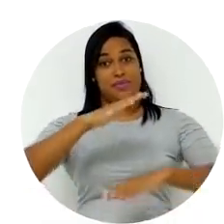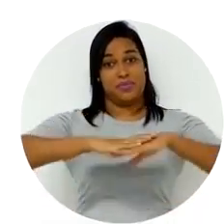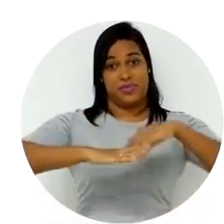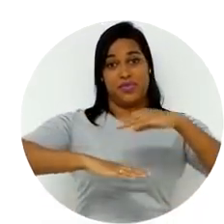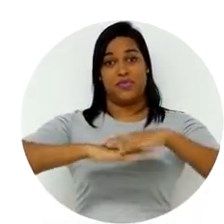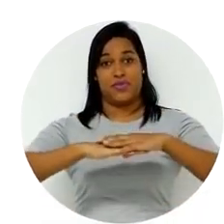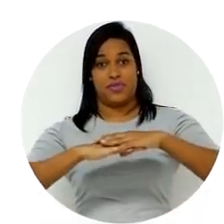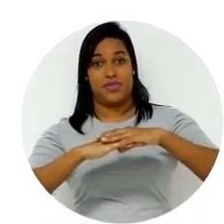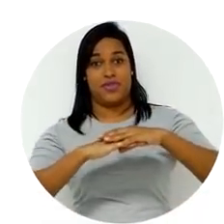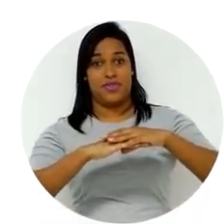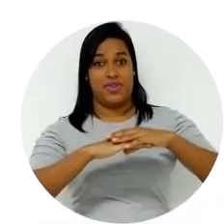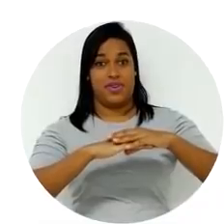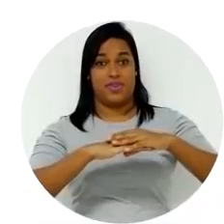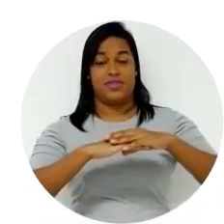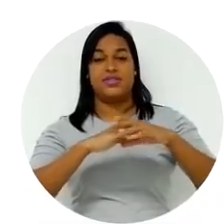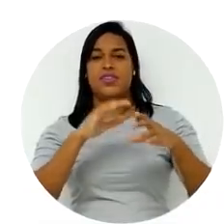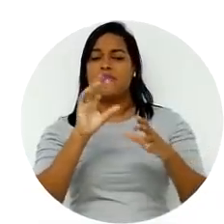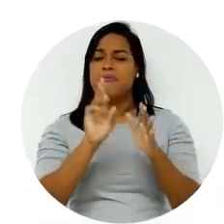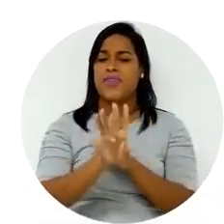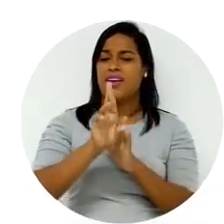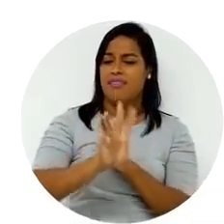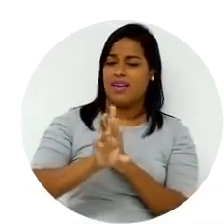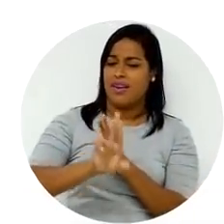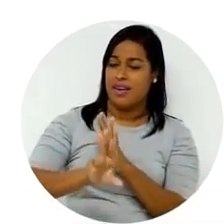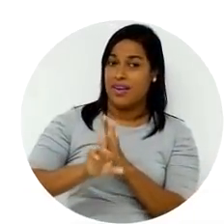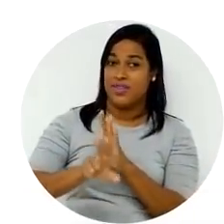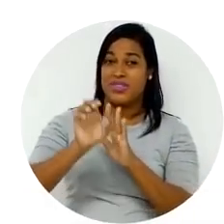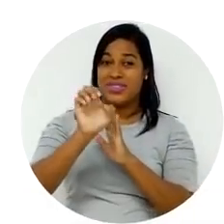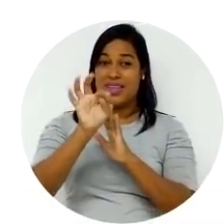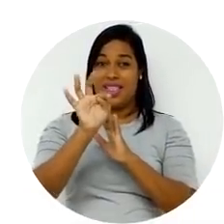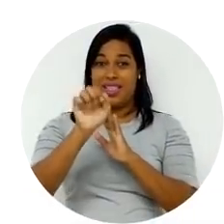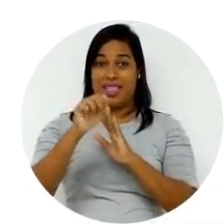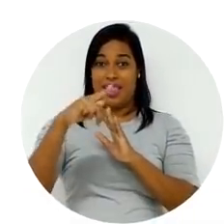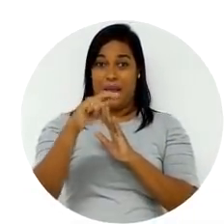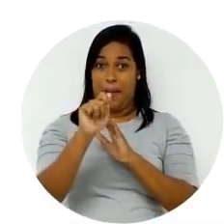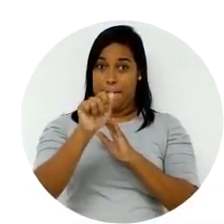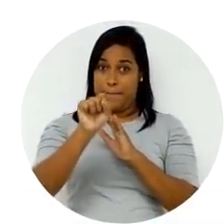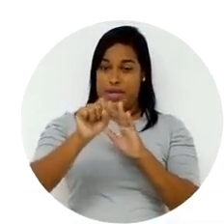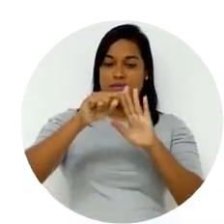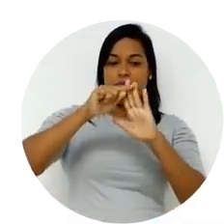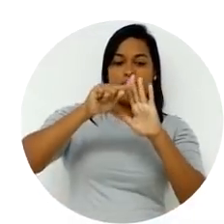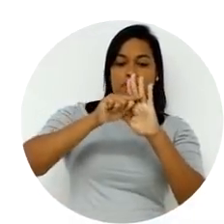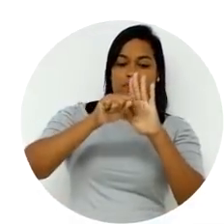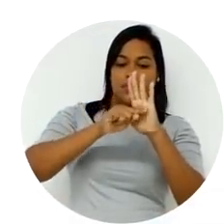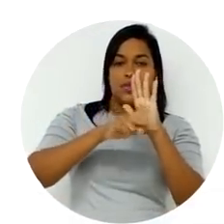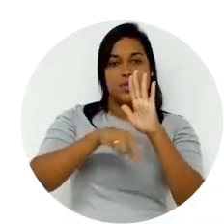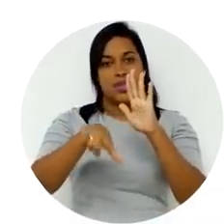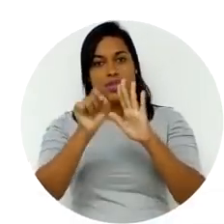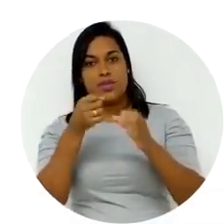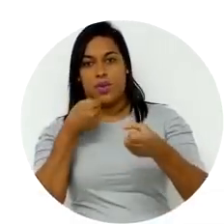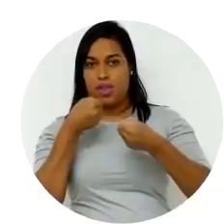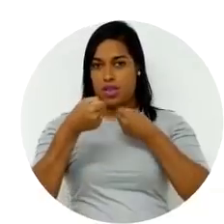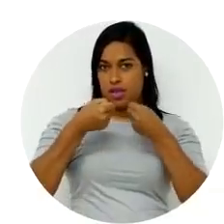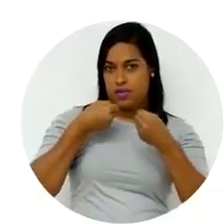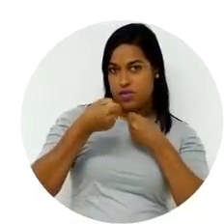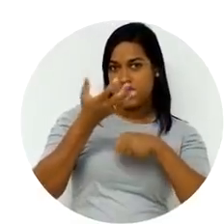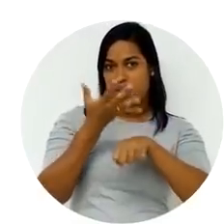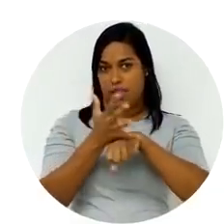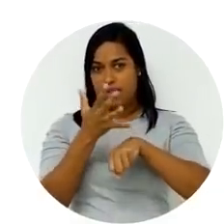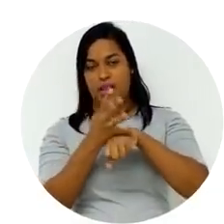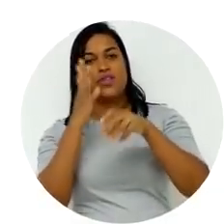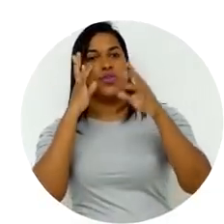candidatos, eles passam por vários processos, várias técnicas de seleção. Podem ser entrevistas, testes